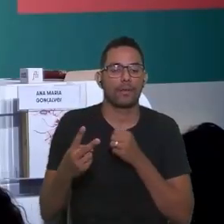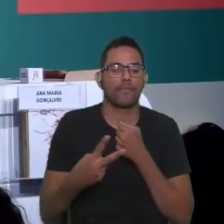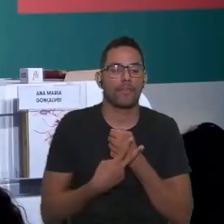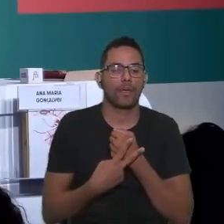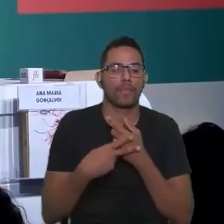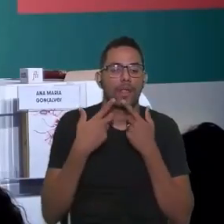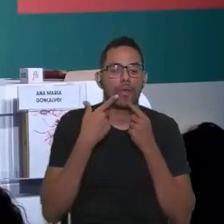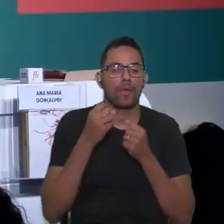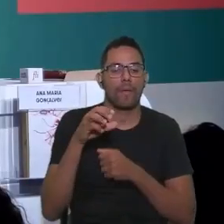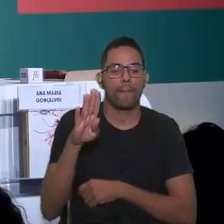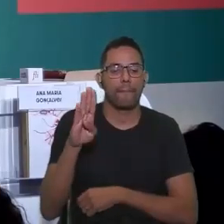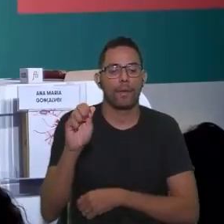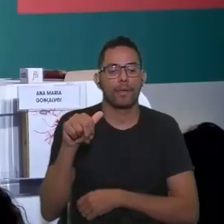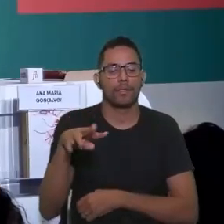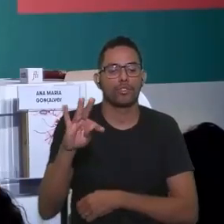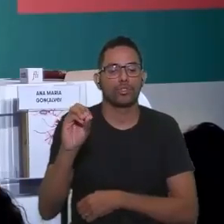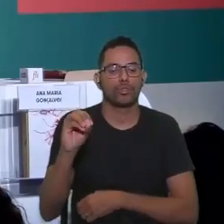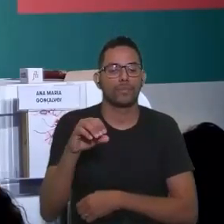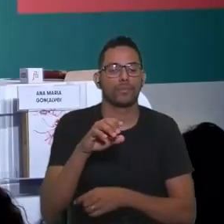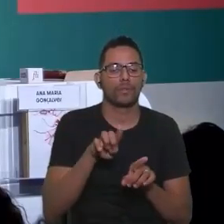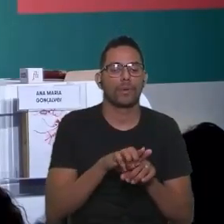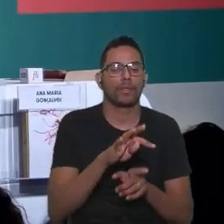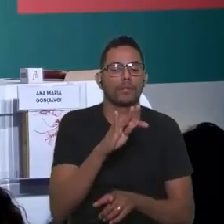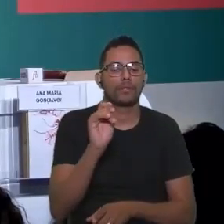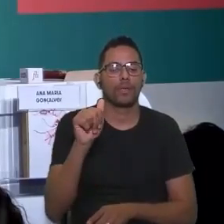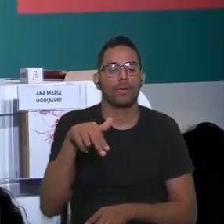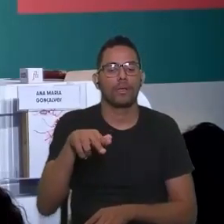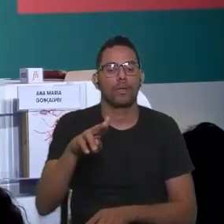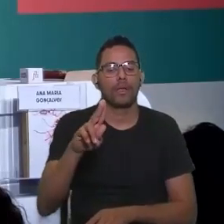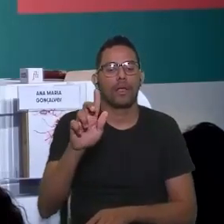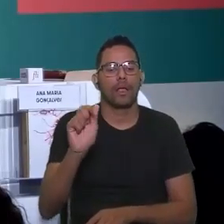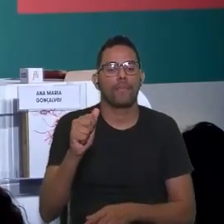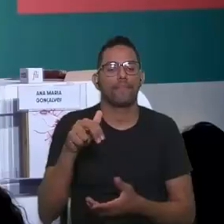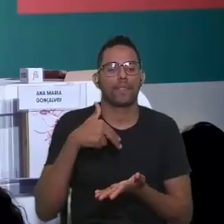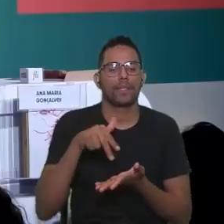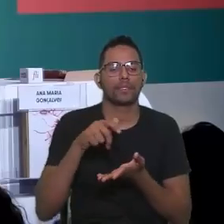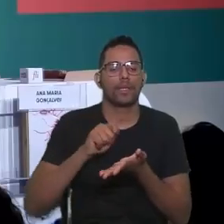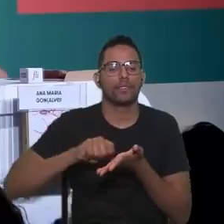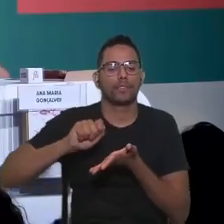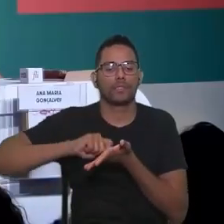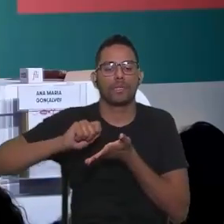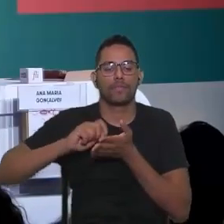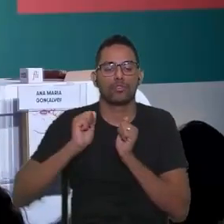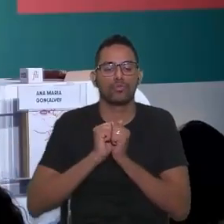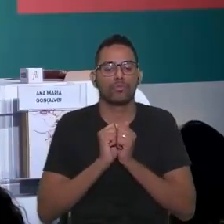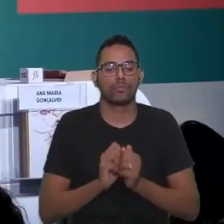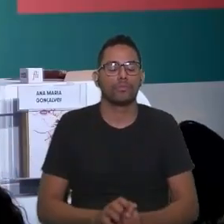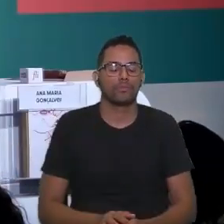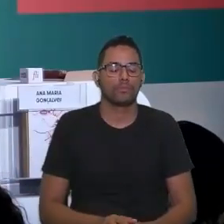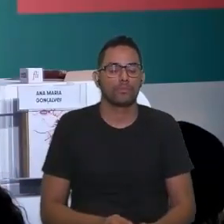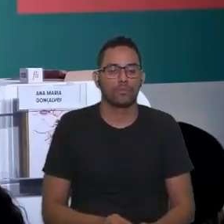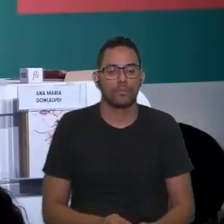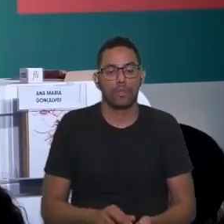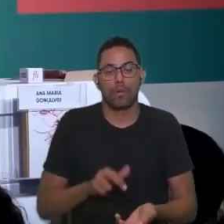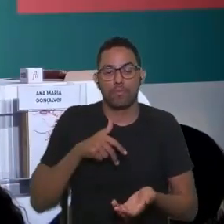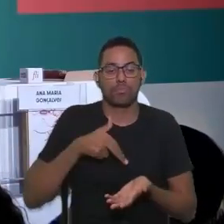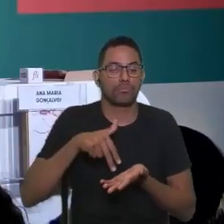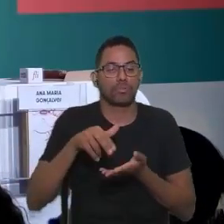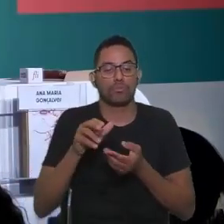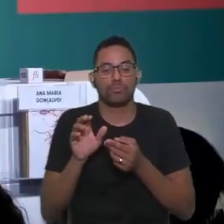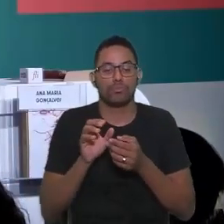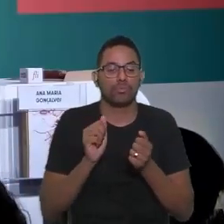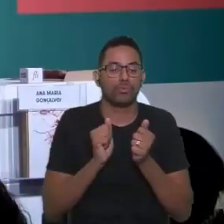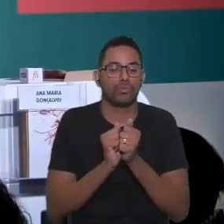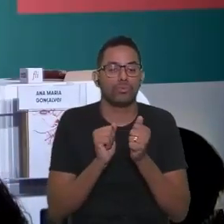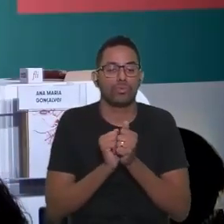de uma língua banto, né, que é o verbo entanga, que ele quer dizer, ao mesmo tempo, dançar e escrever. Né? Então, acho que o desfile ali ele